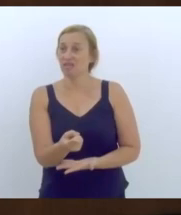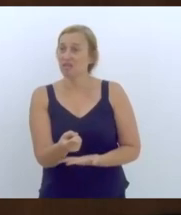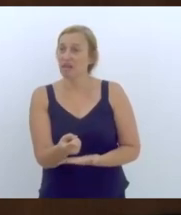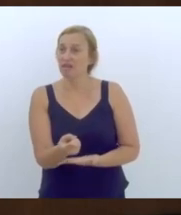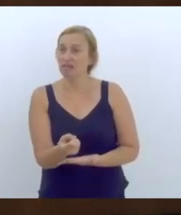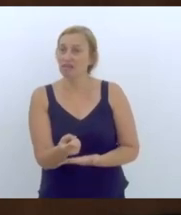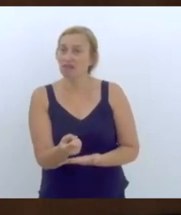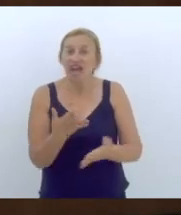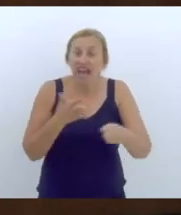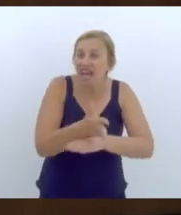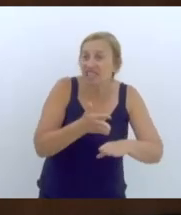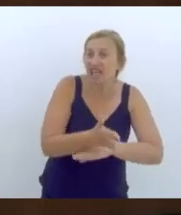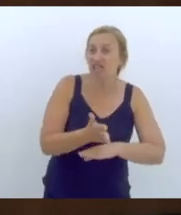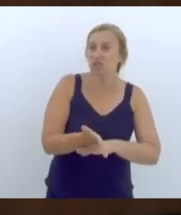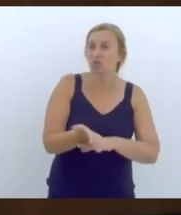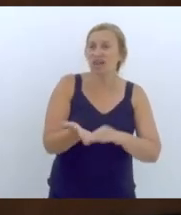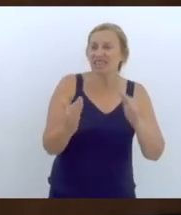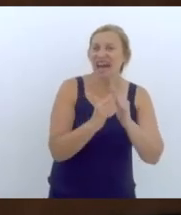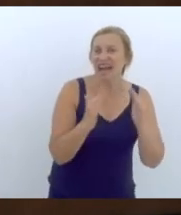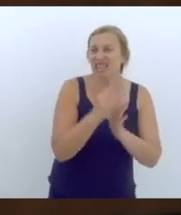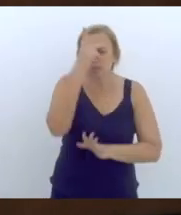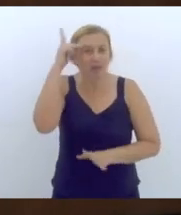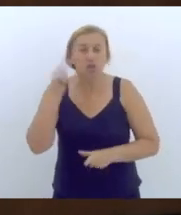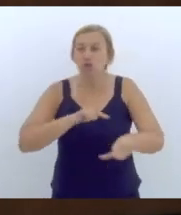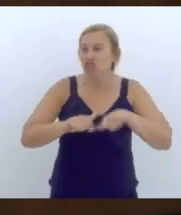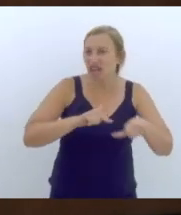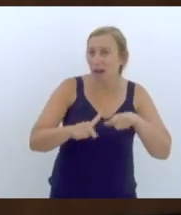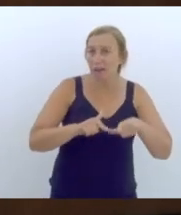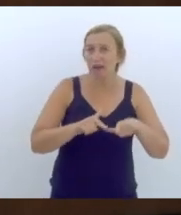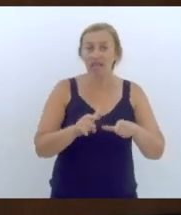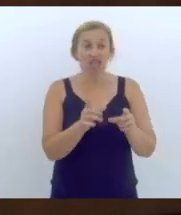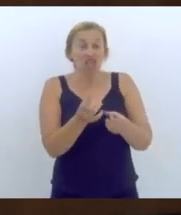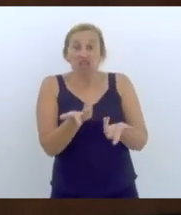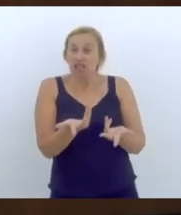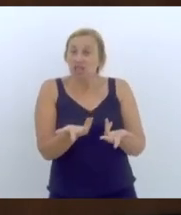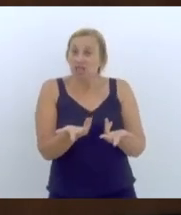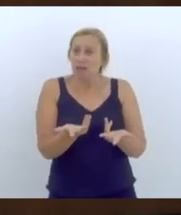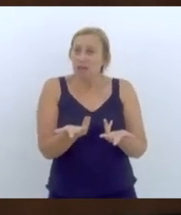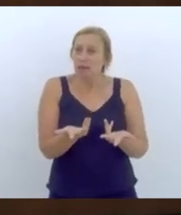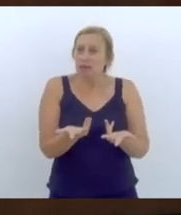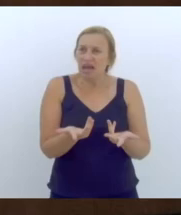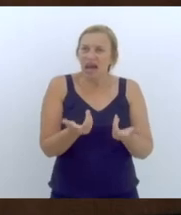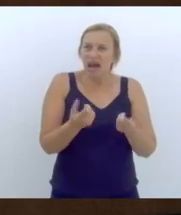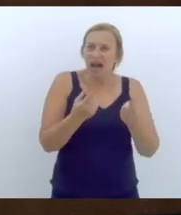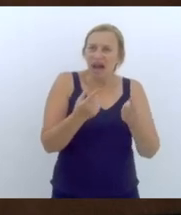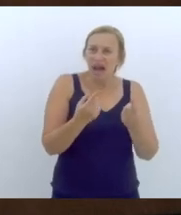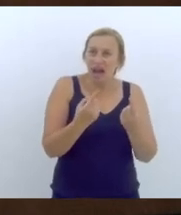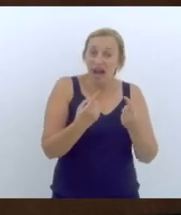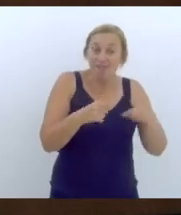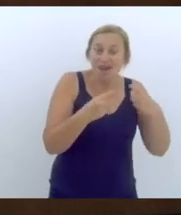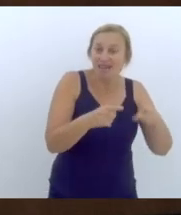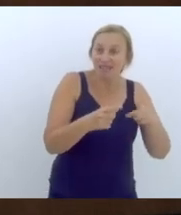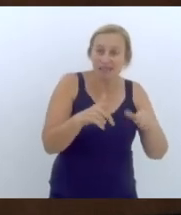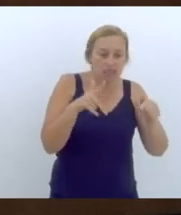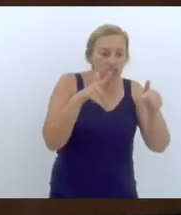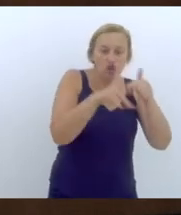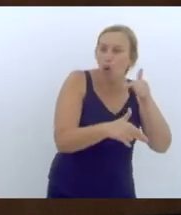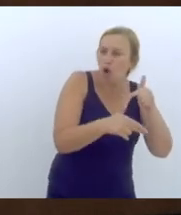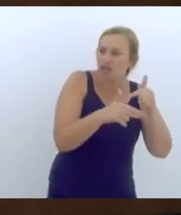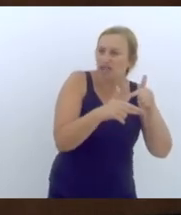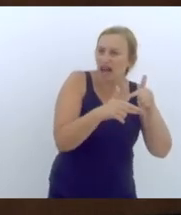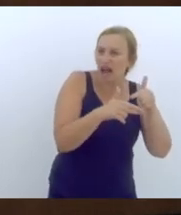vendo. Entrando na casa de trabalhadores, de comerciantes, ameaçando, sabe o quê? Cortar o dedo de criança